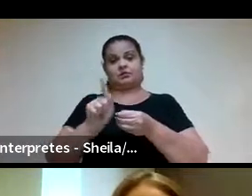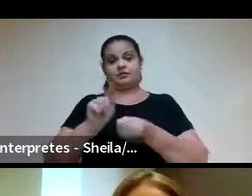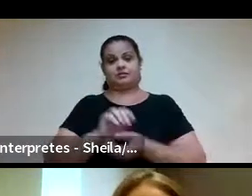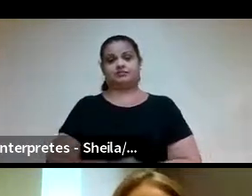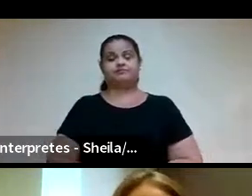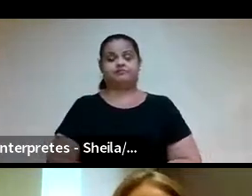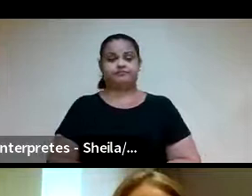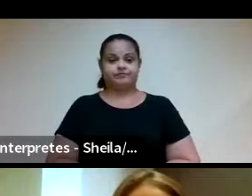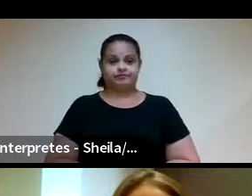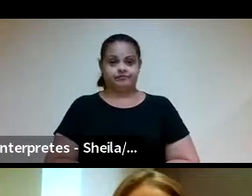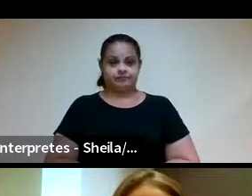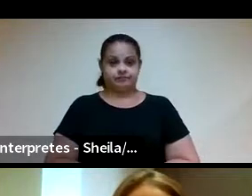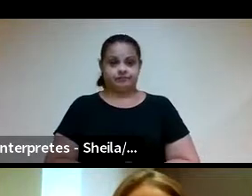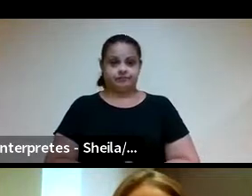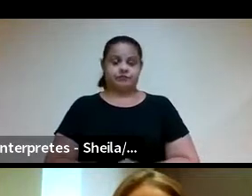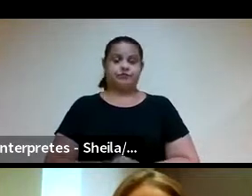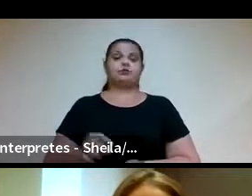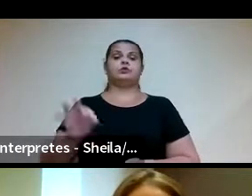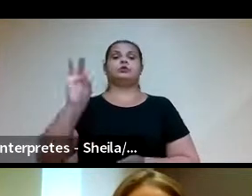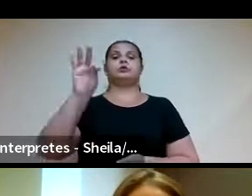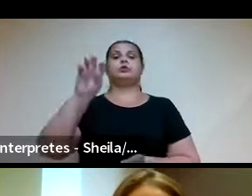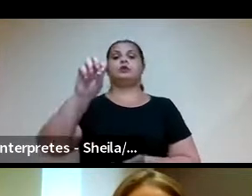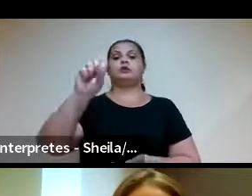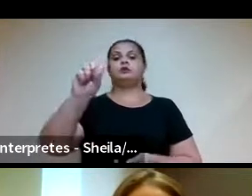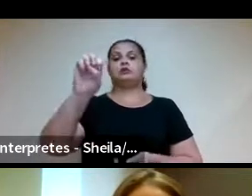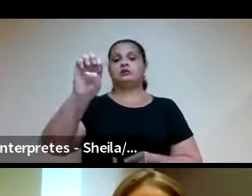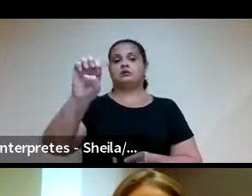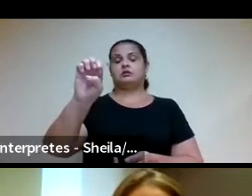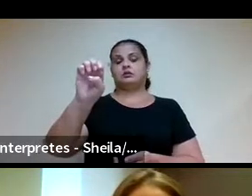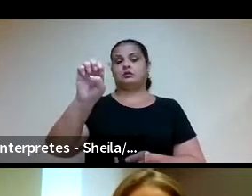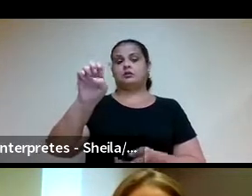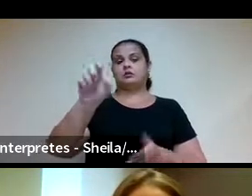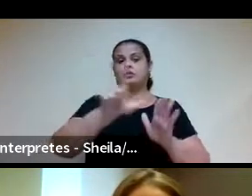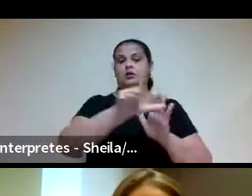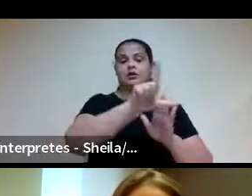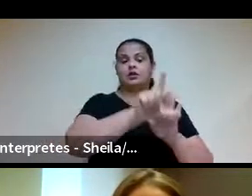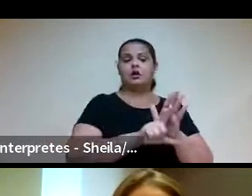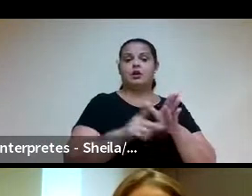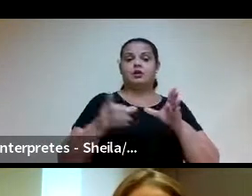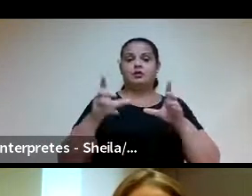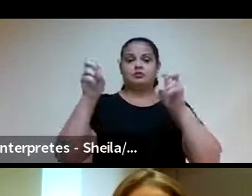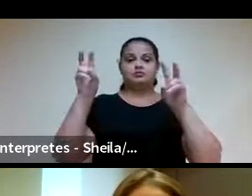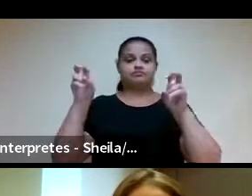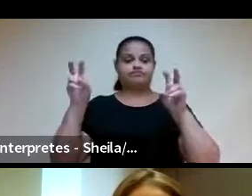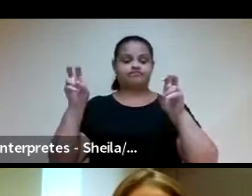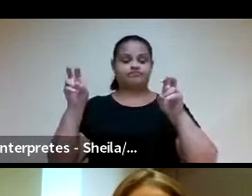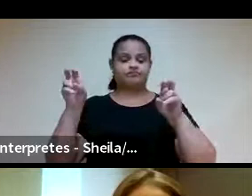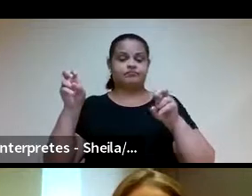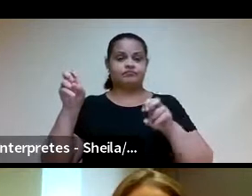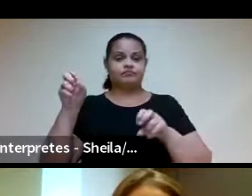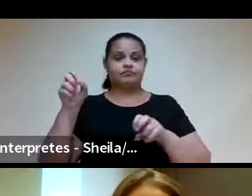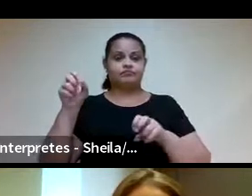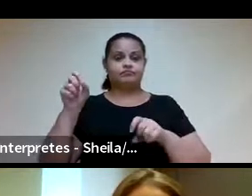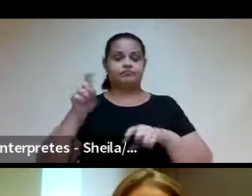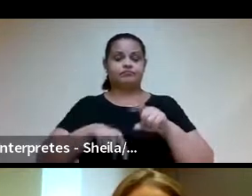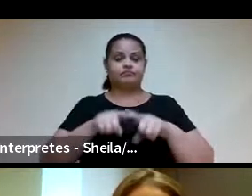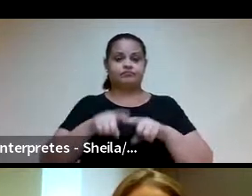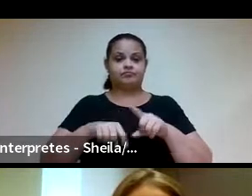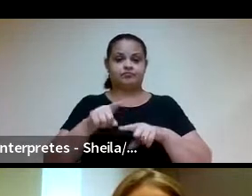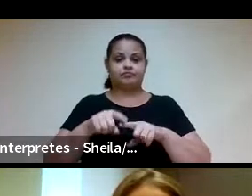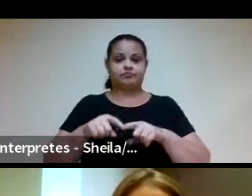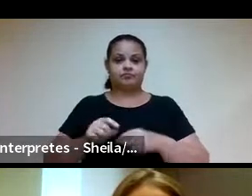Ora, o TSE e a própria legislação aplicada ao tema prevê que, muito